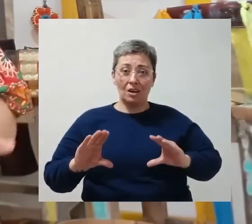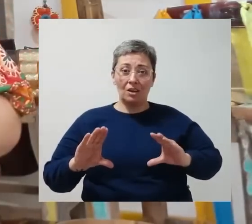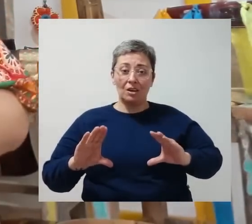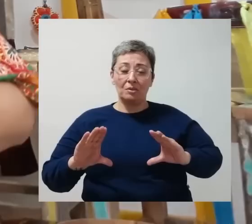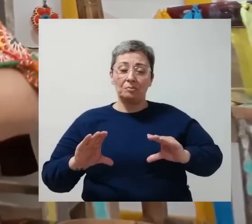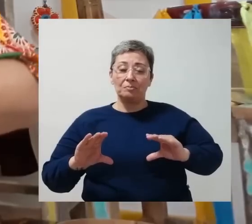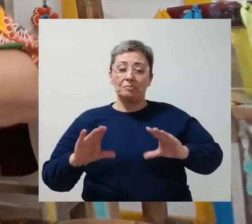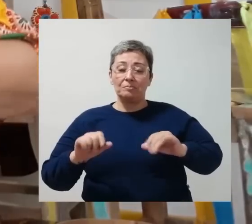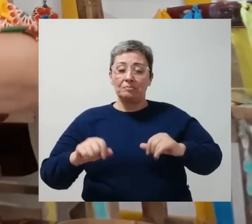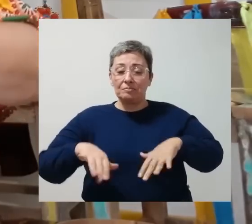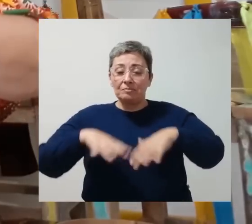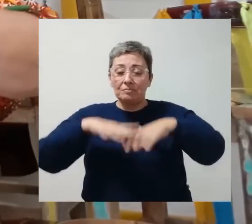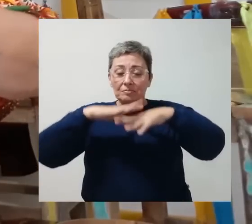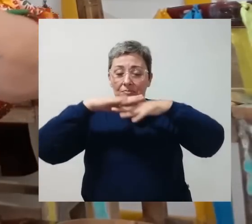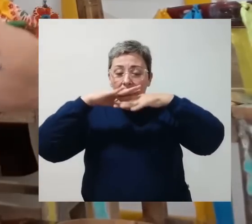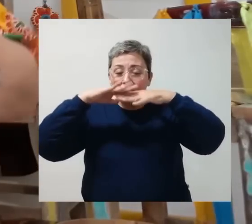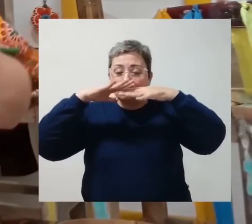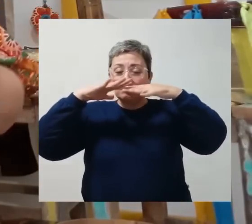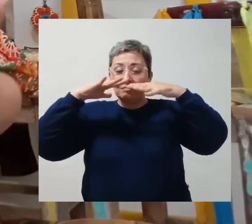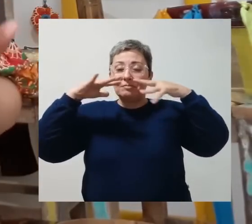macia,